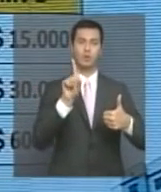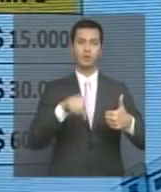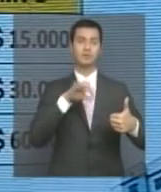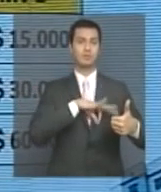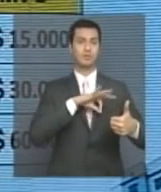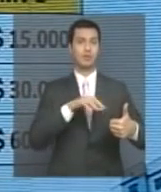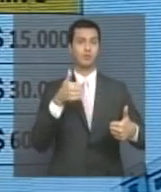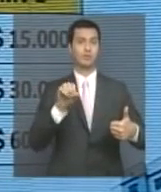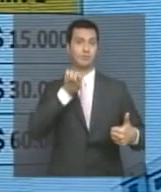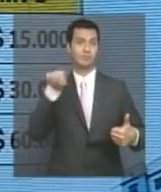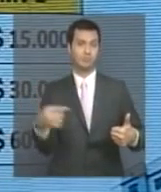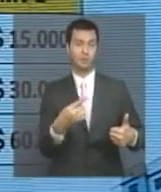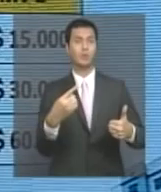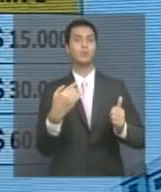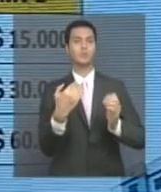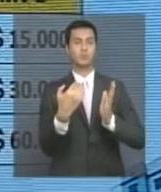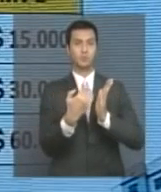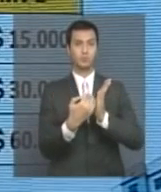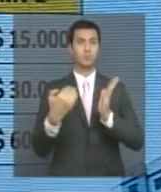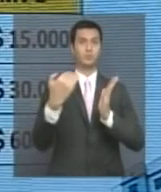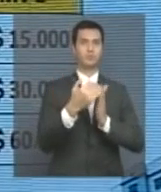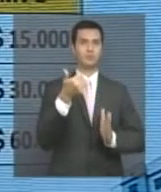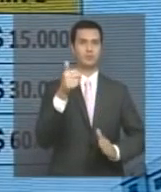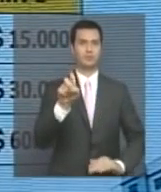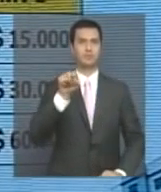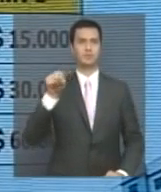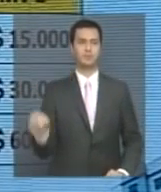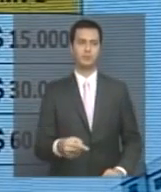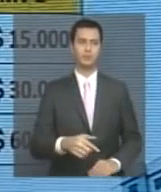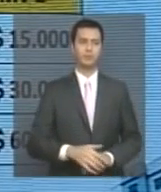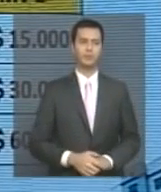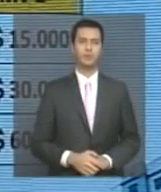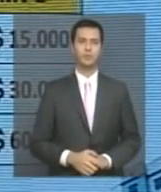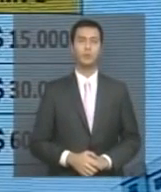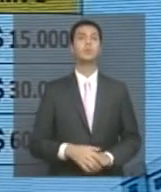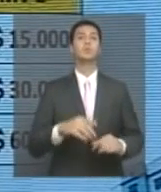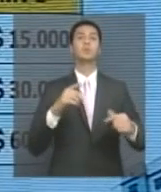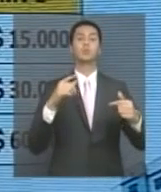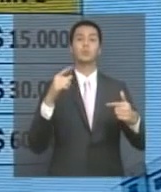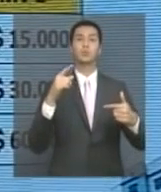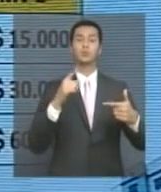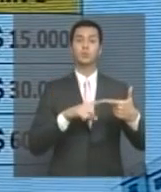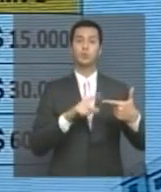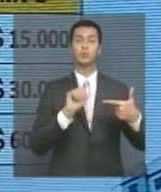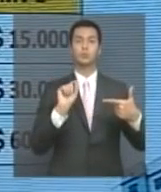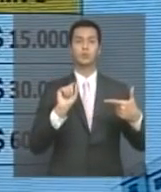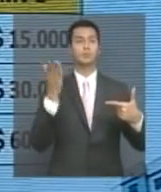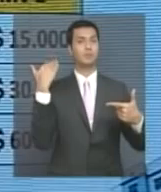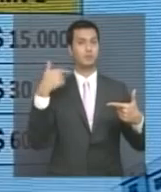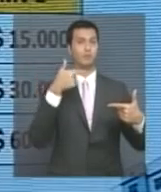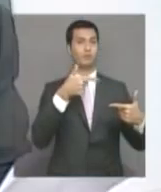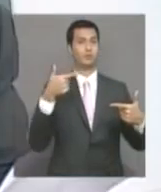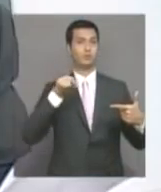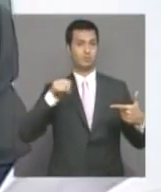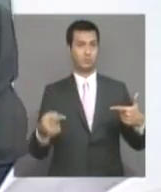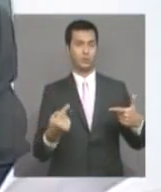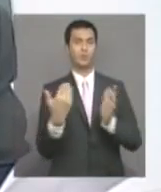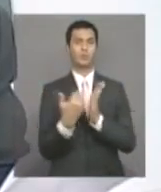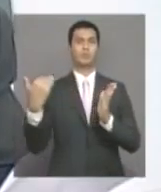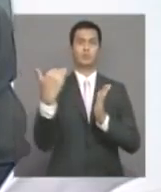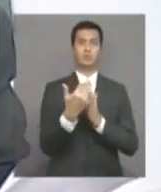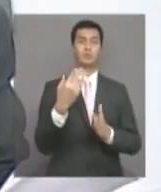mil, passa para ser até 15 mil. Na faixa 2, a renda anual, que era de 22 mil, passa